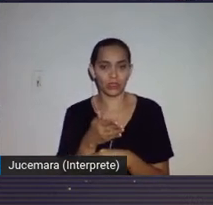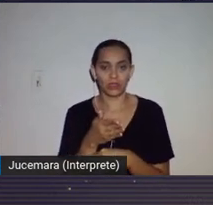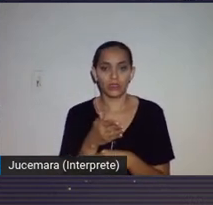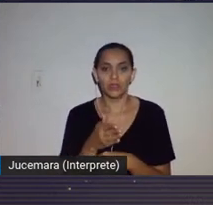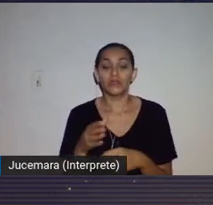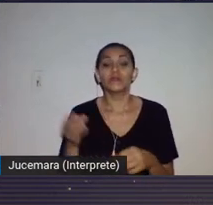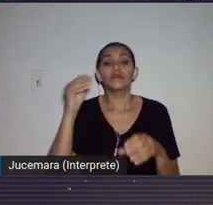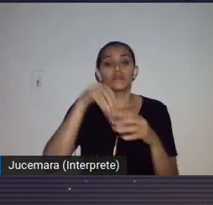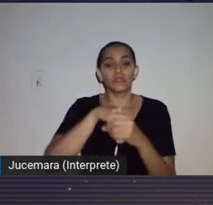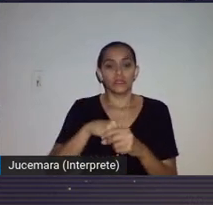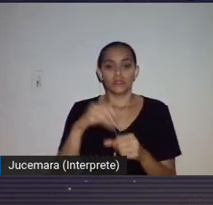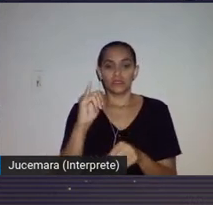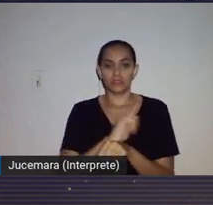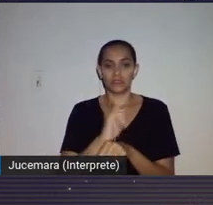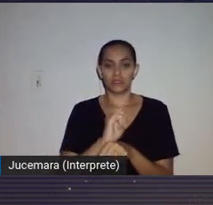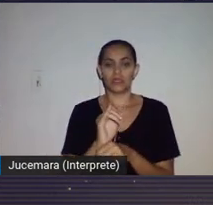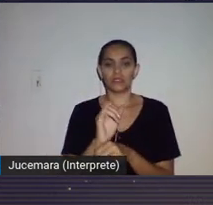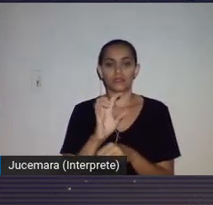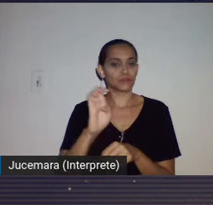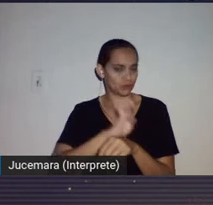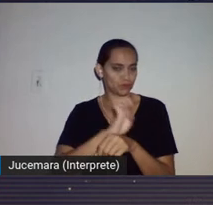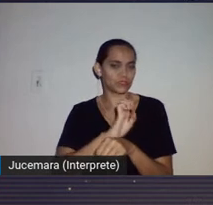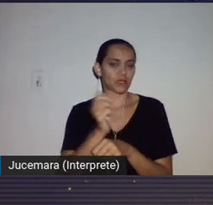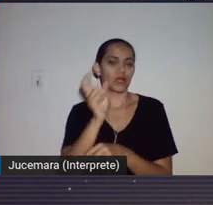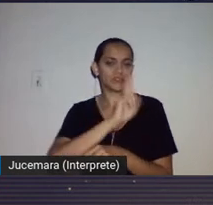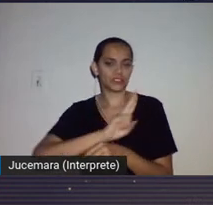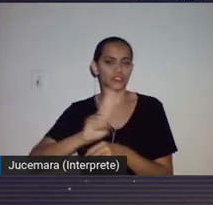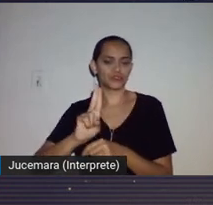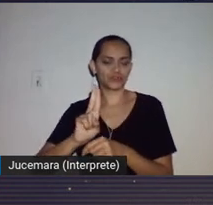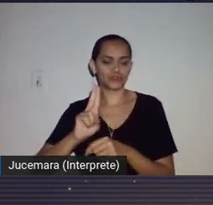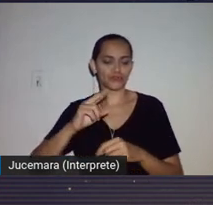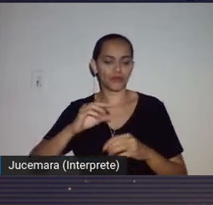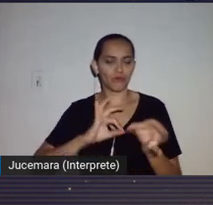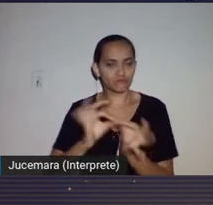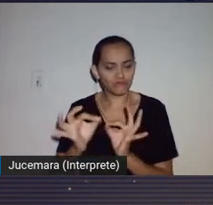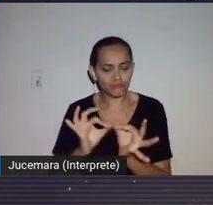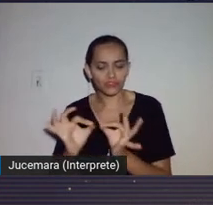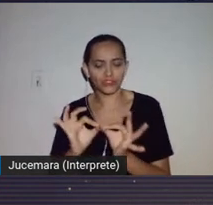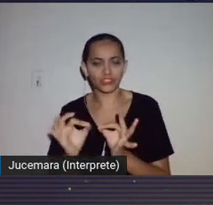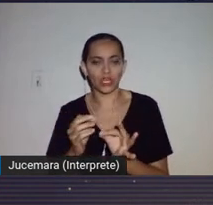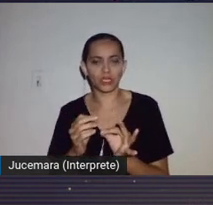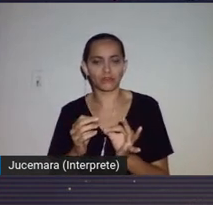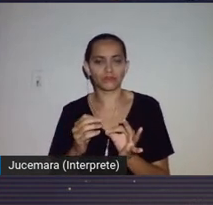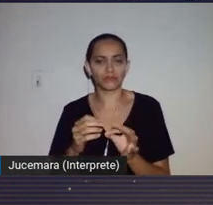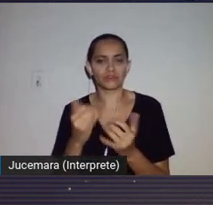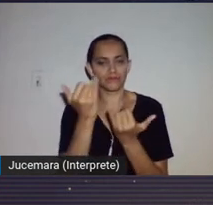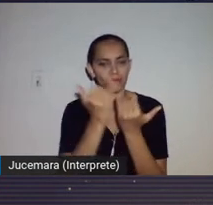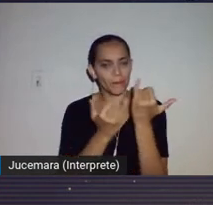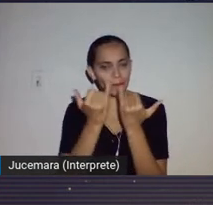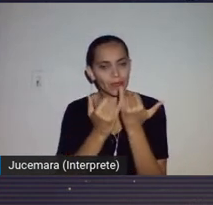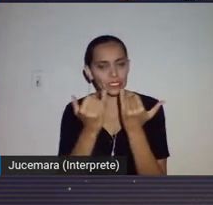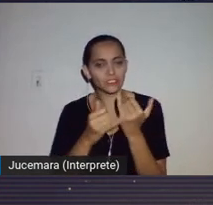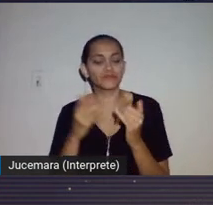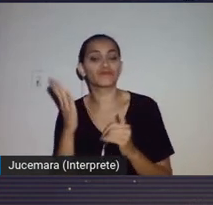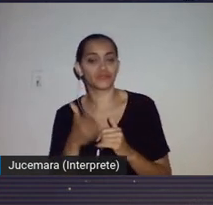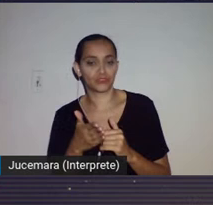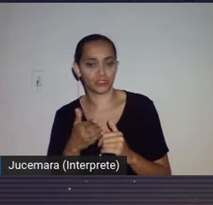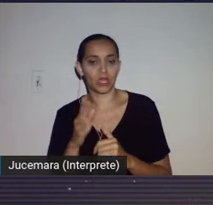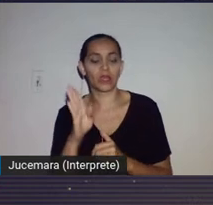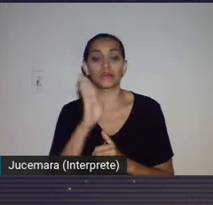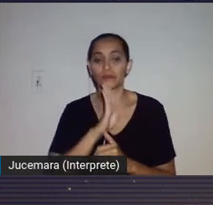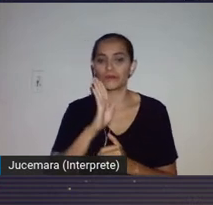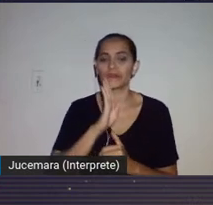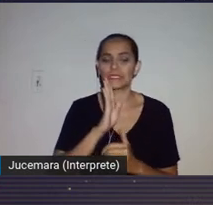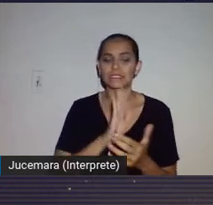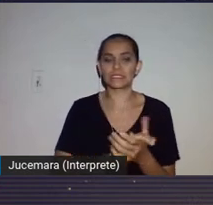bastante TensorFlow e outros conceitos similares. E também, meio que em